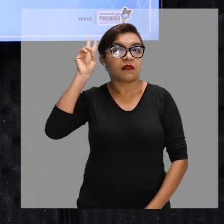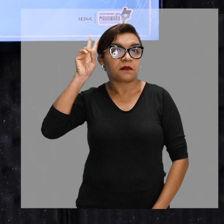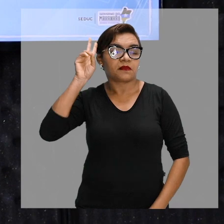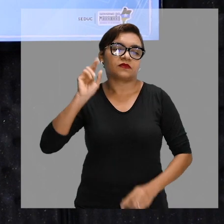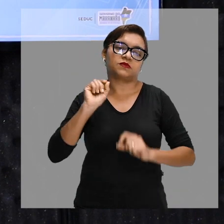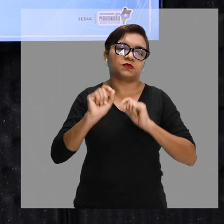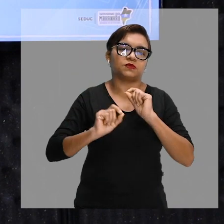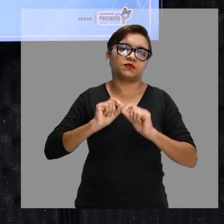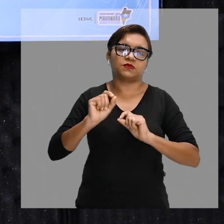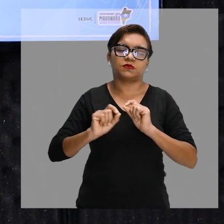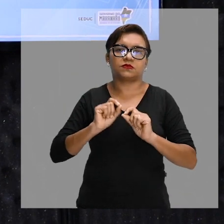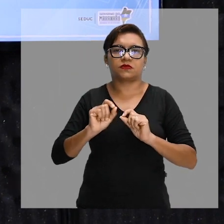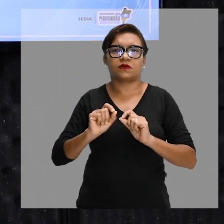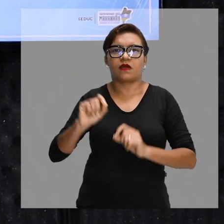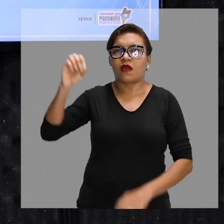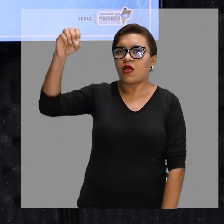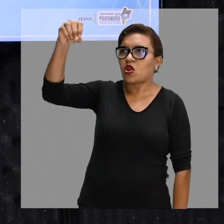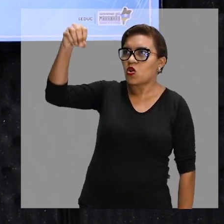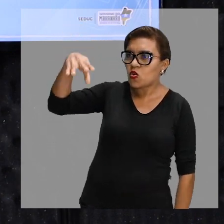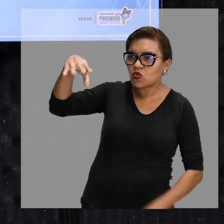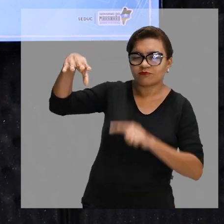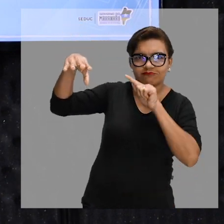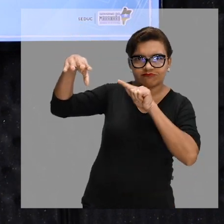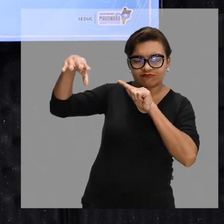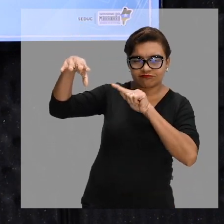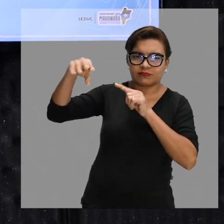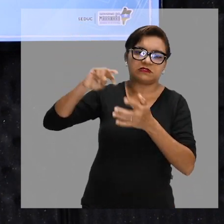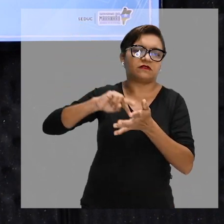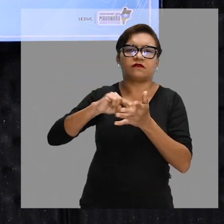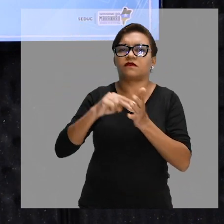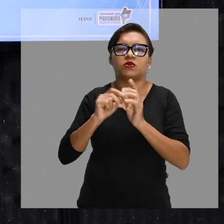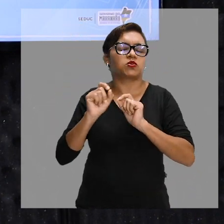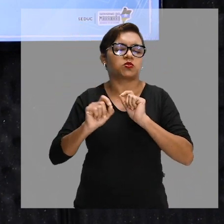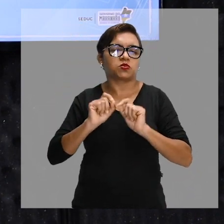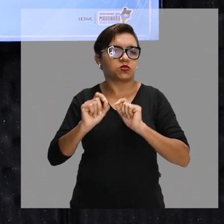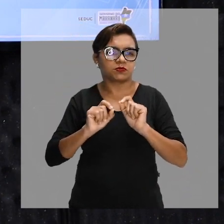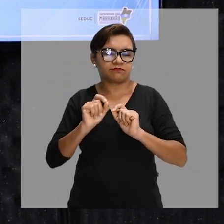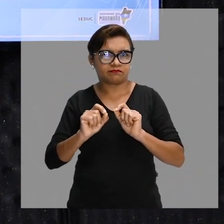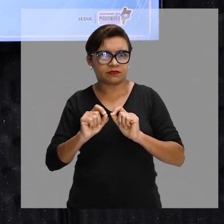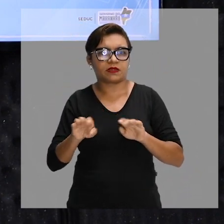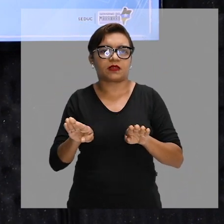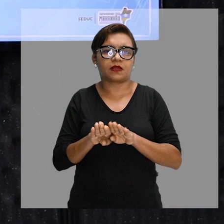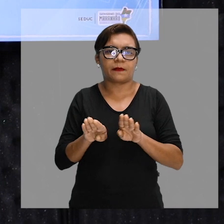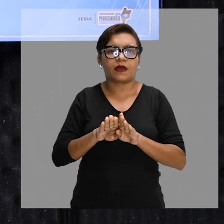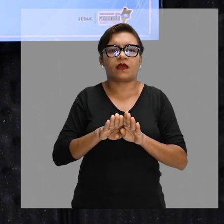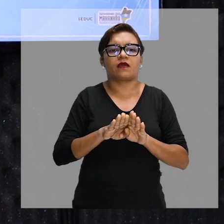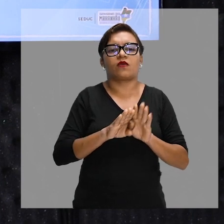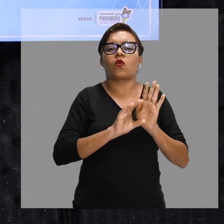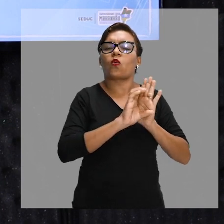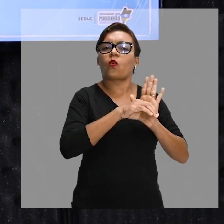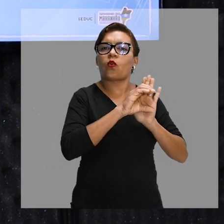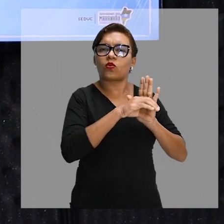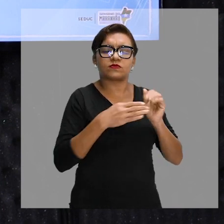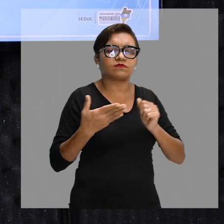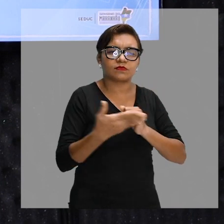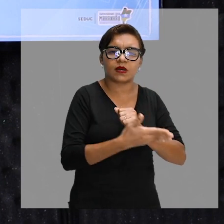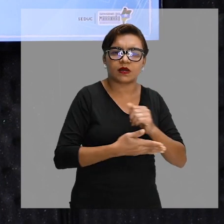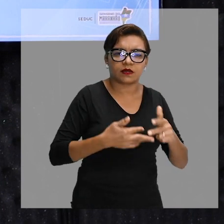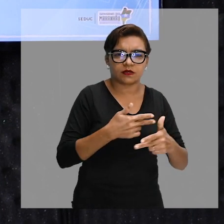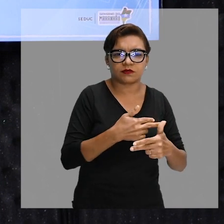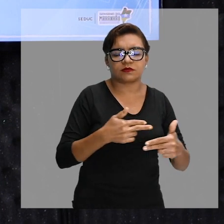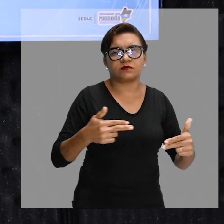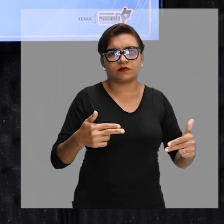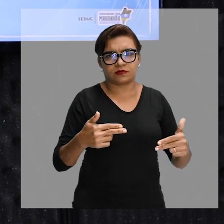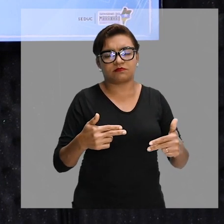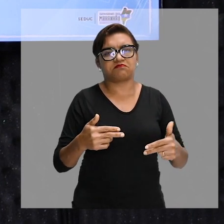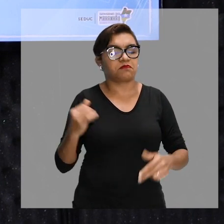lembrando, o que é luz, já que a gente vai utilizar aqui na nossa aula. Vamos falar sobre os conceitos básicos, esses